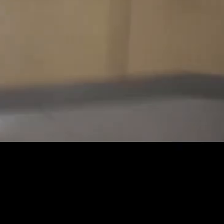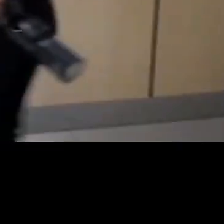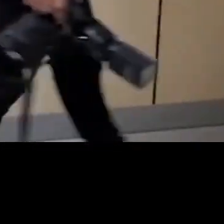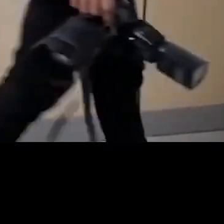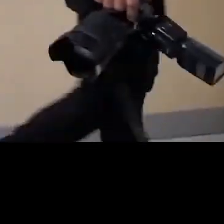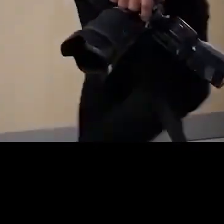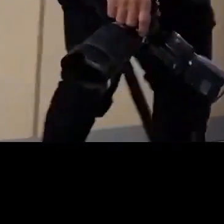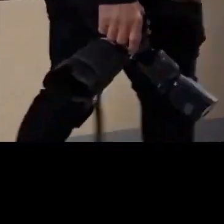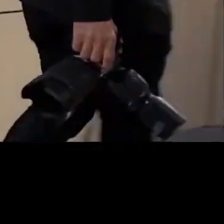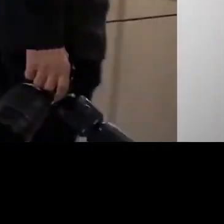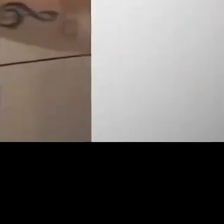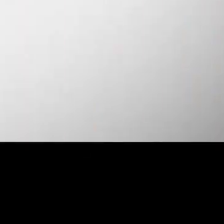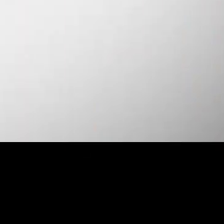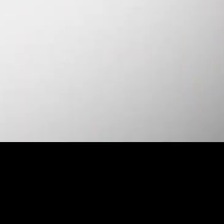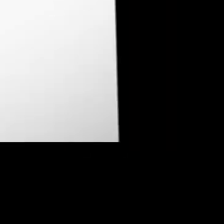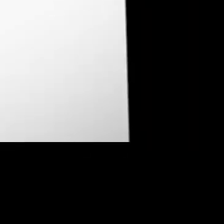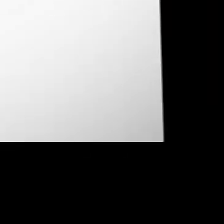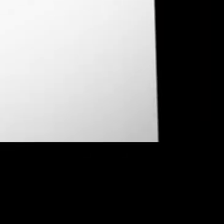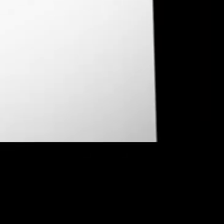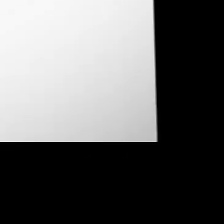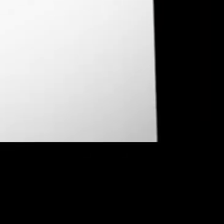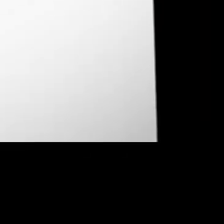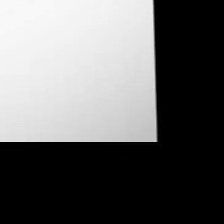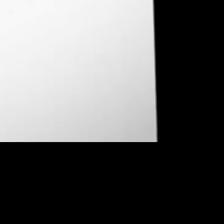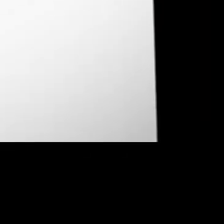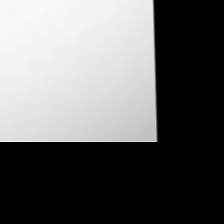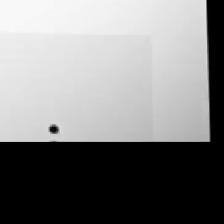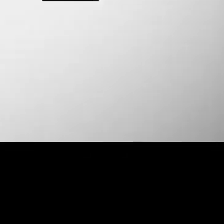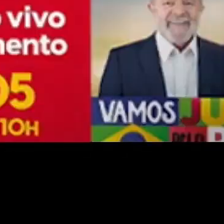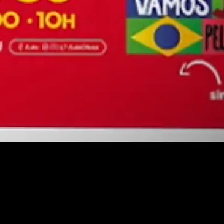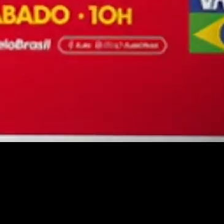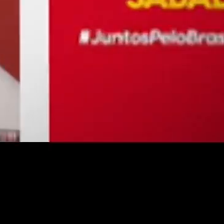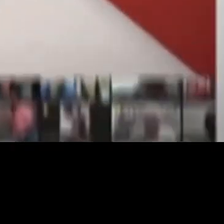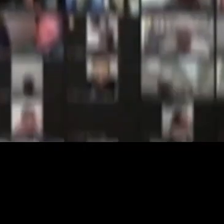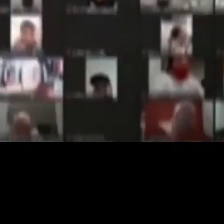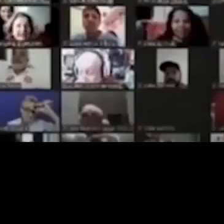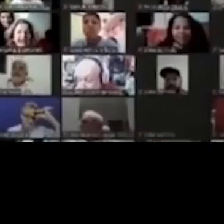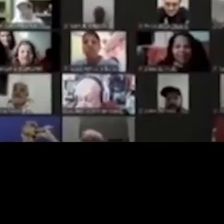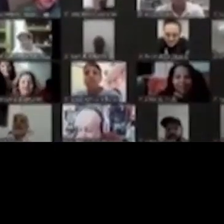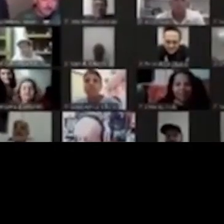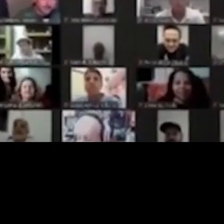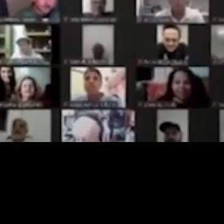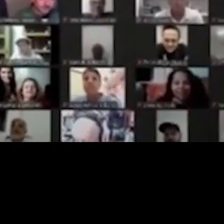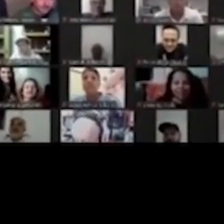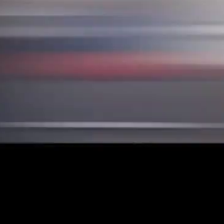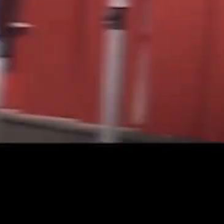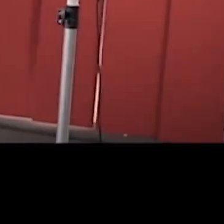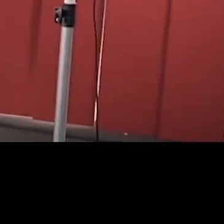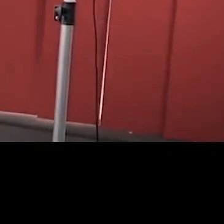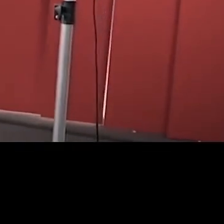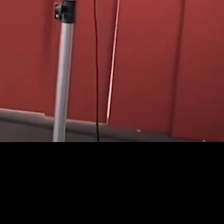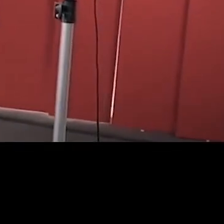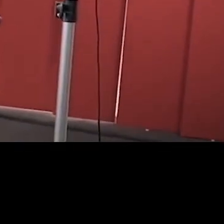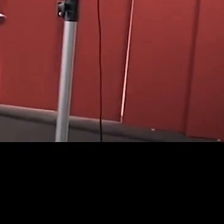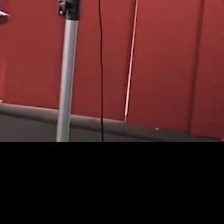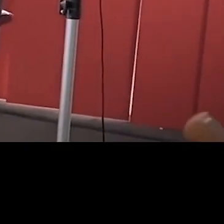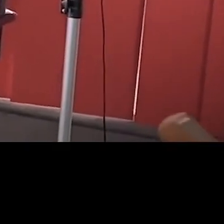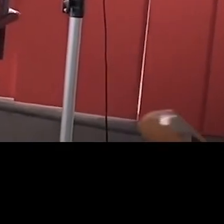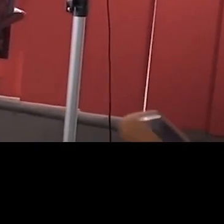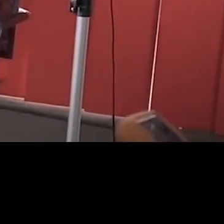gente. Para quem ainda não é, muito prazer. Fazemos parte da Rede Povo de Comunicação do PT.